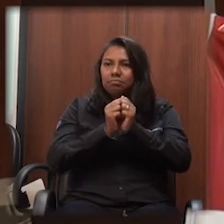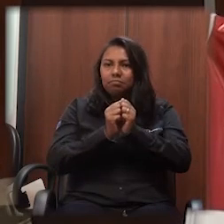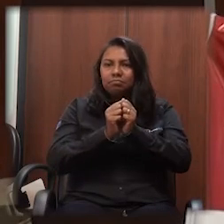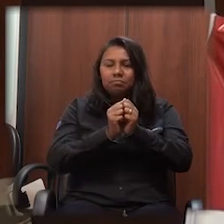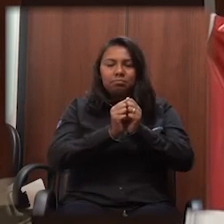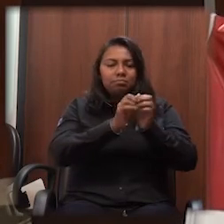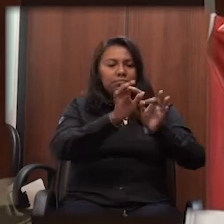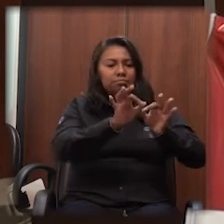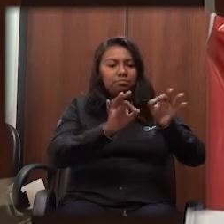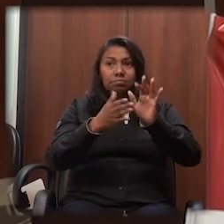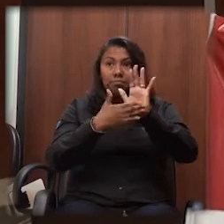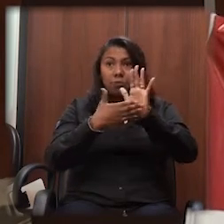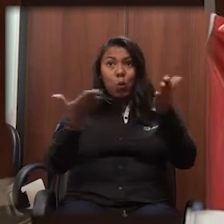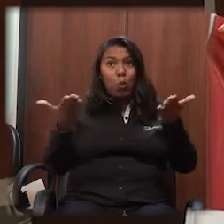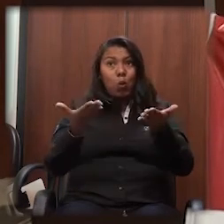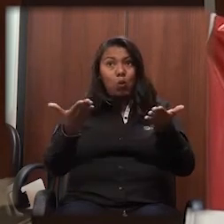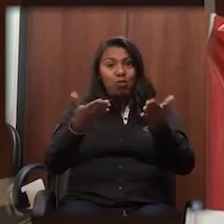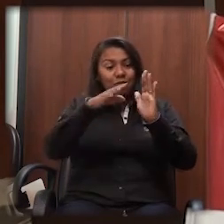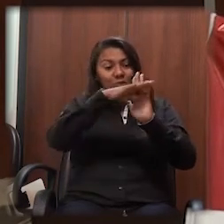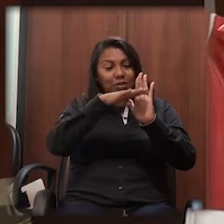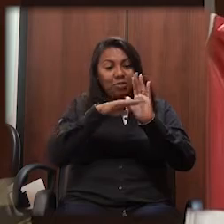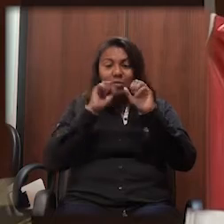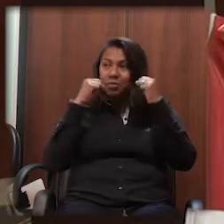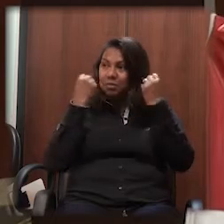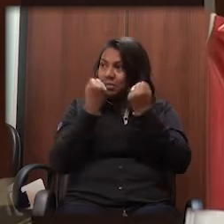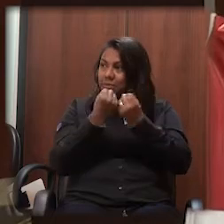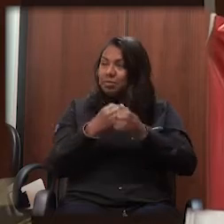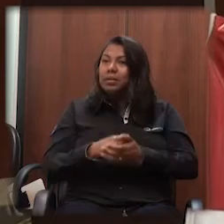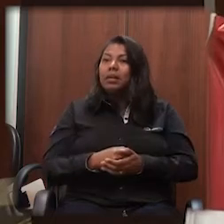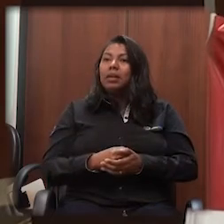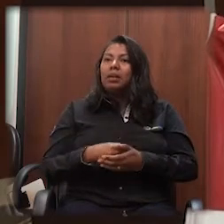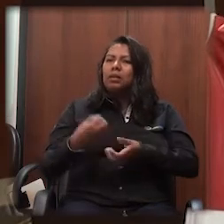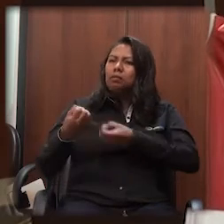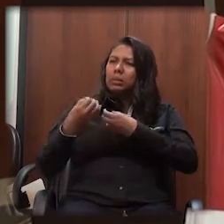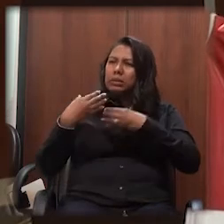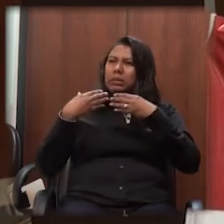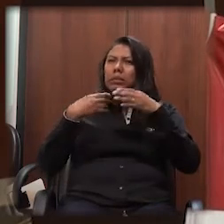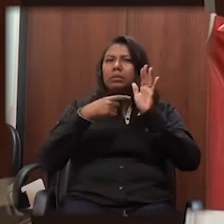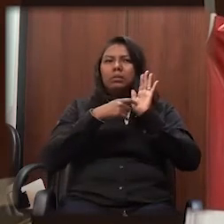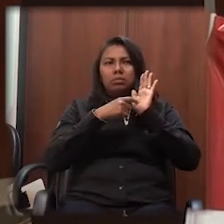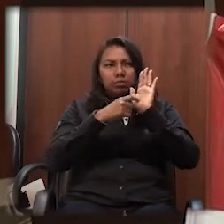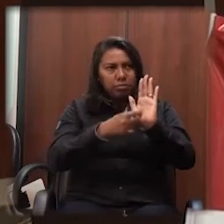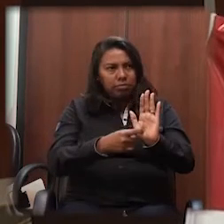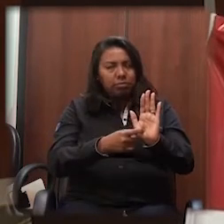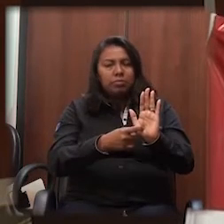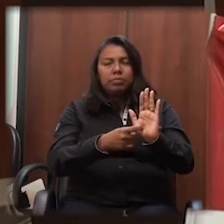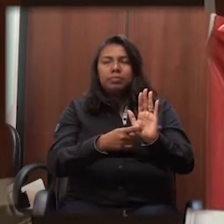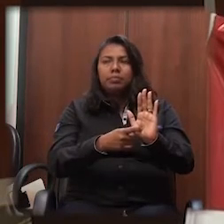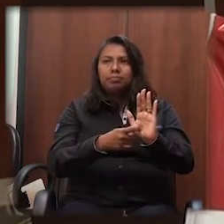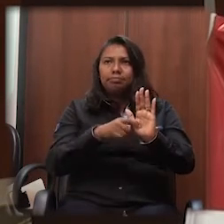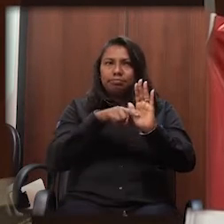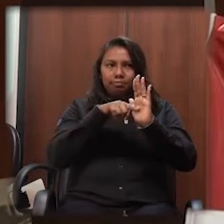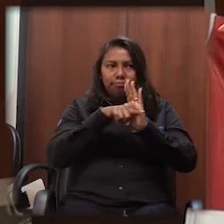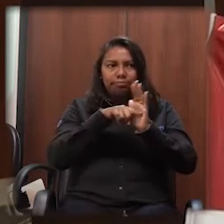da proposta do dia de hoje, desse seminário, né, que compõe a apresentação dos dados desse mapeamento que foi realizado e